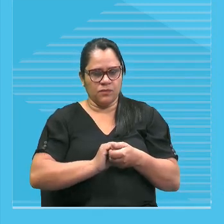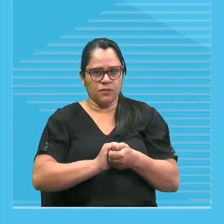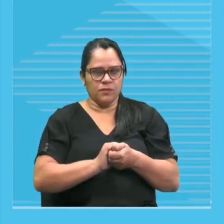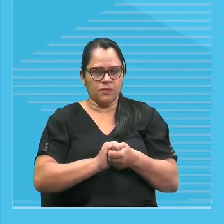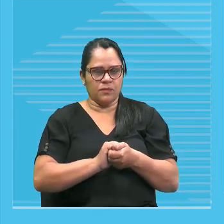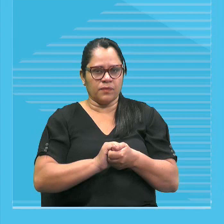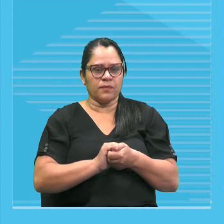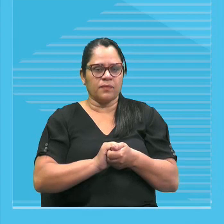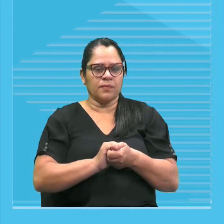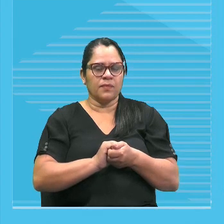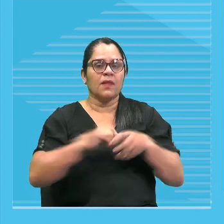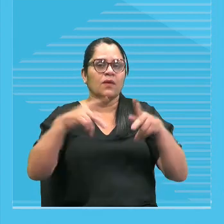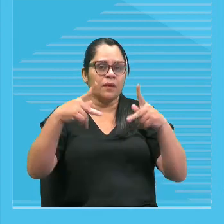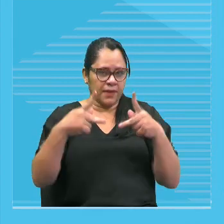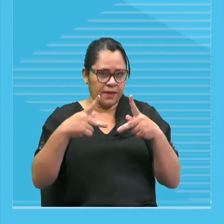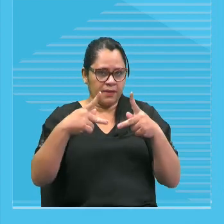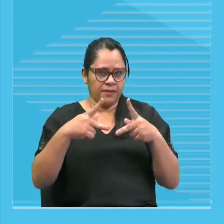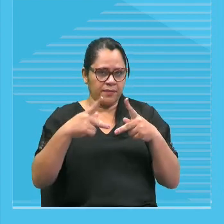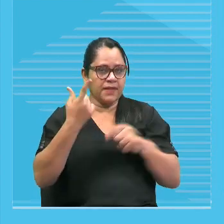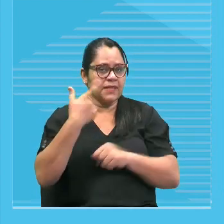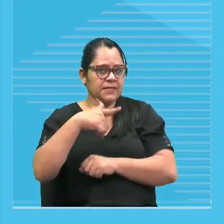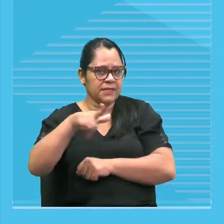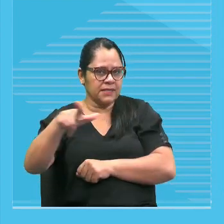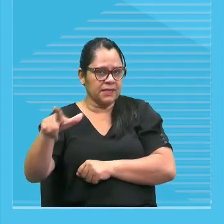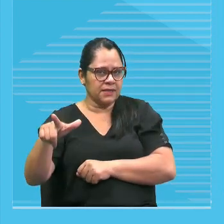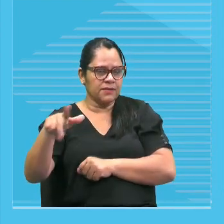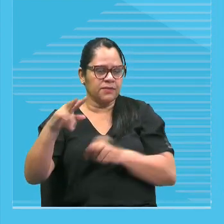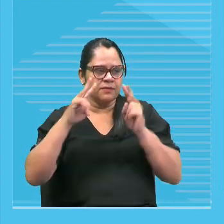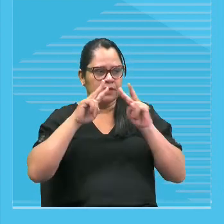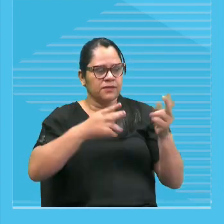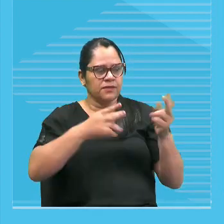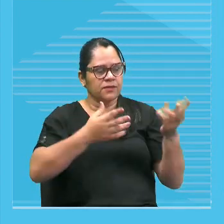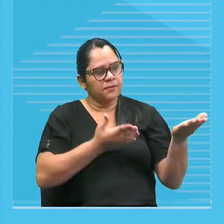porque pessoal bola para frente